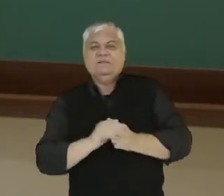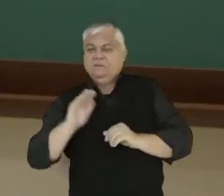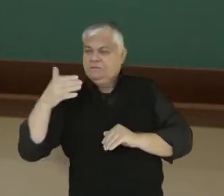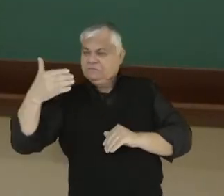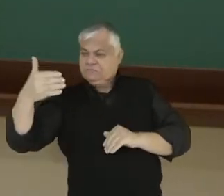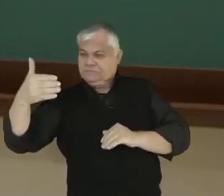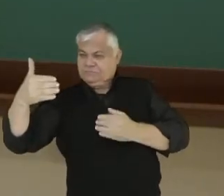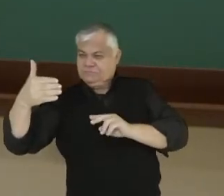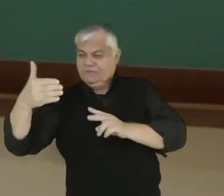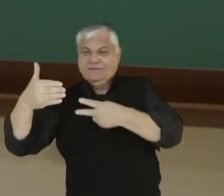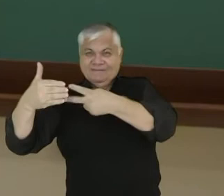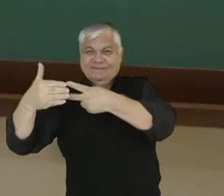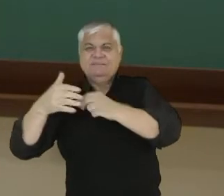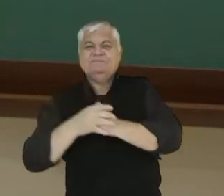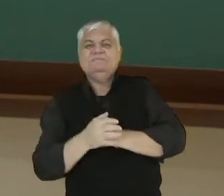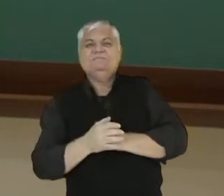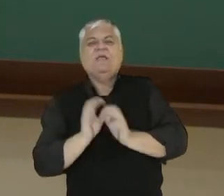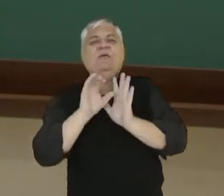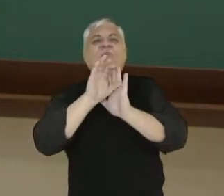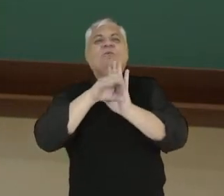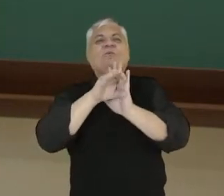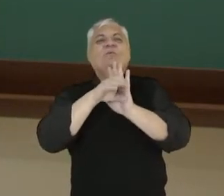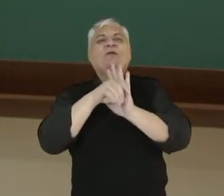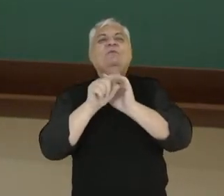conceitos? Pessoal, basicamente,